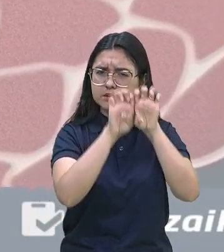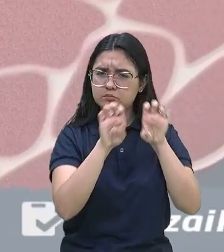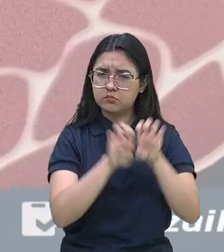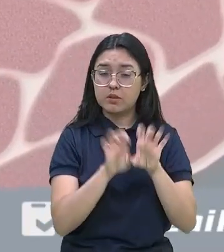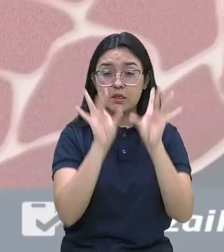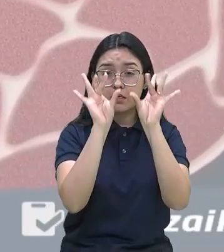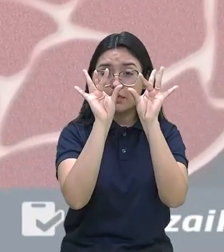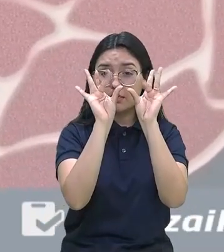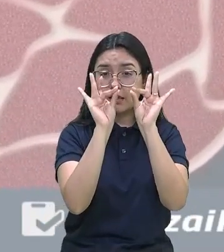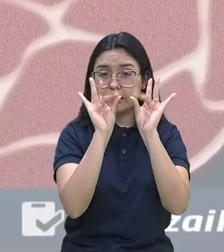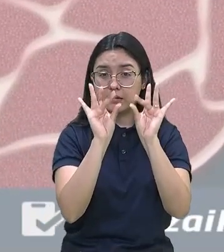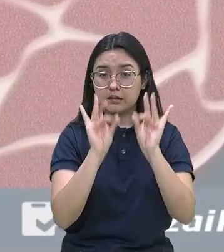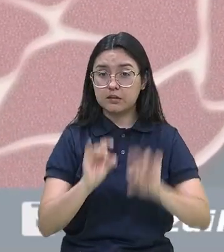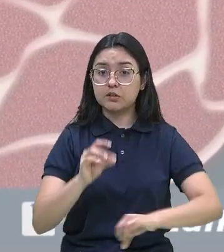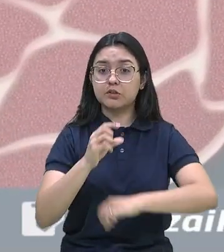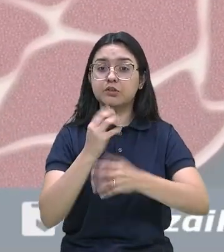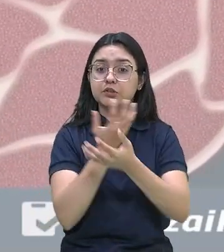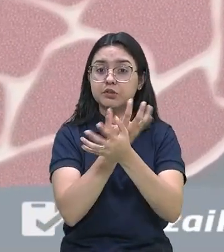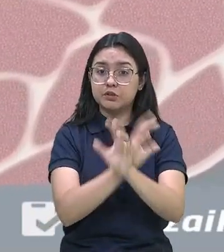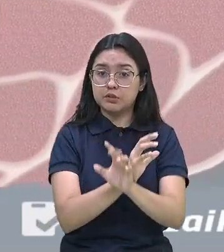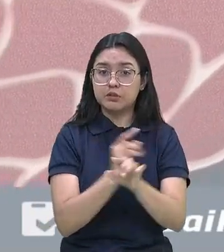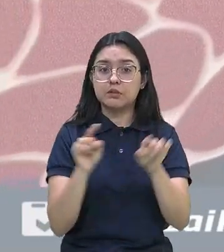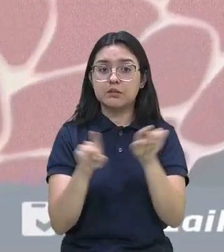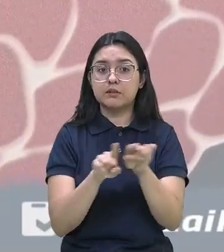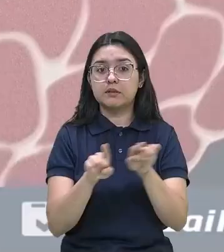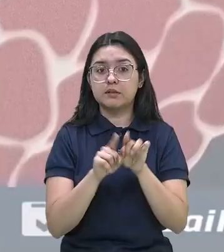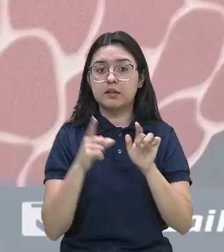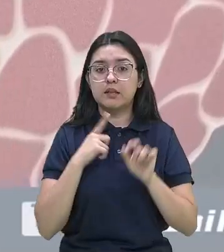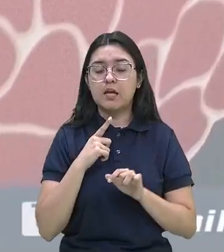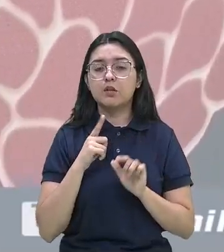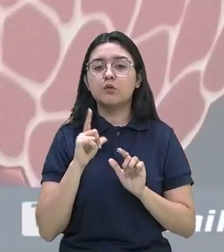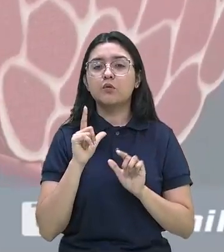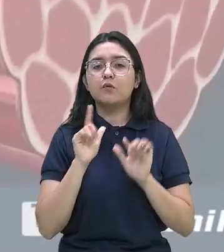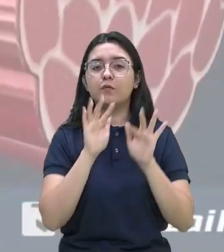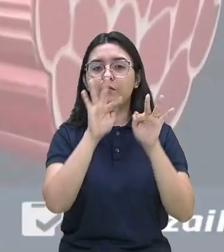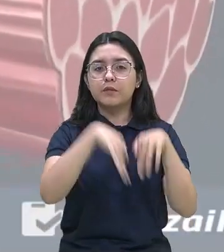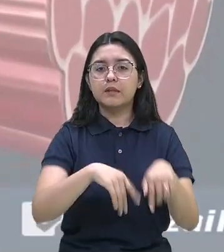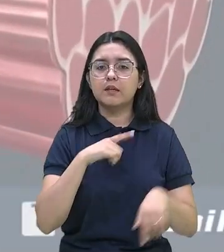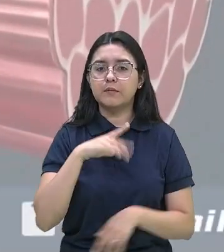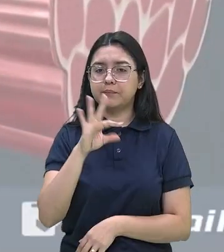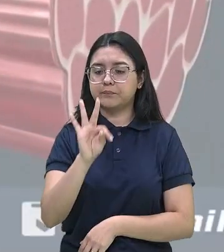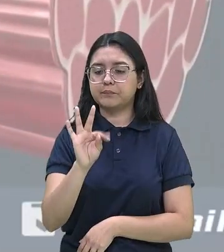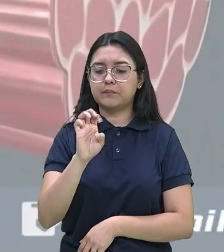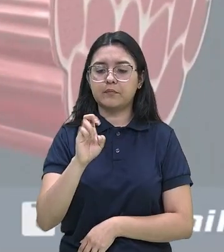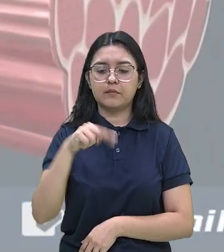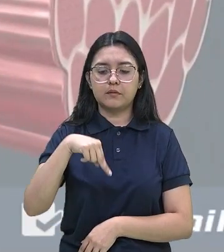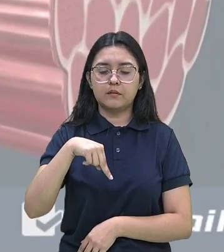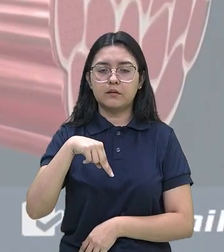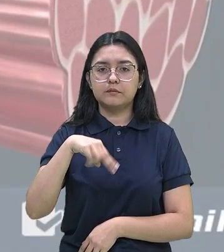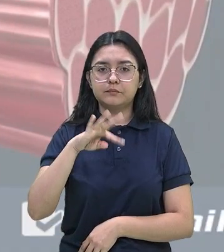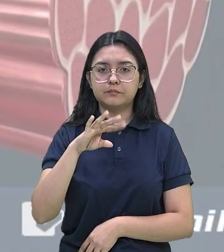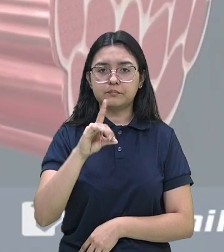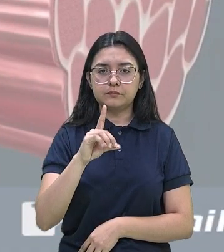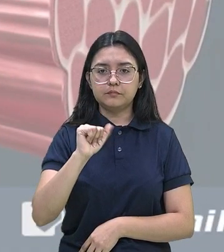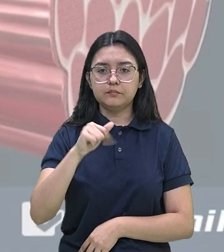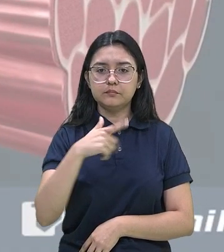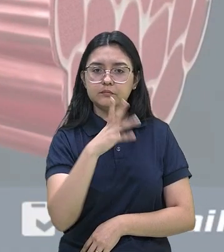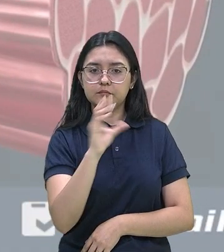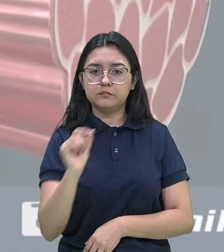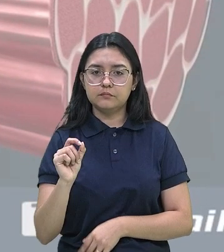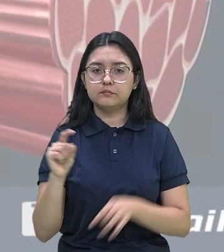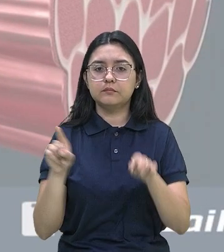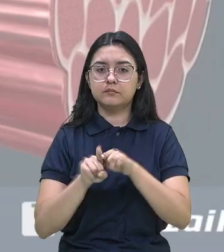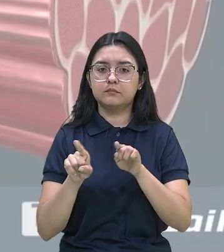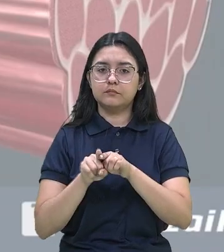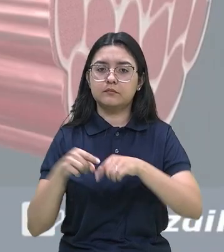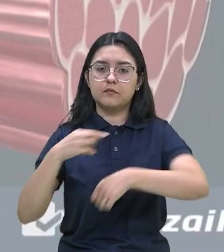dos músculos esqueléticos. Nós temos lá o tendão, olha lá no fim, e o músculo, a sua parte mais externa aqui, o